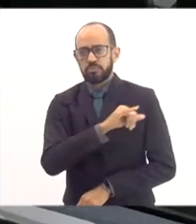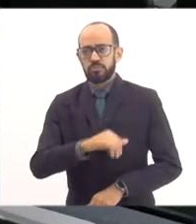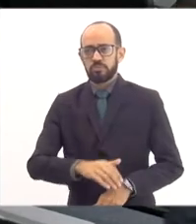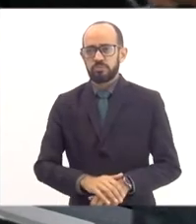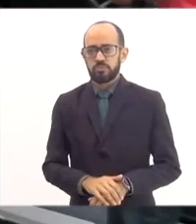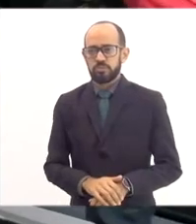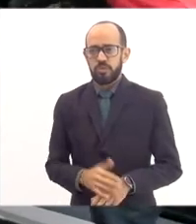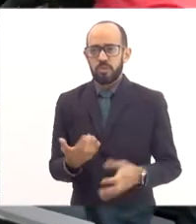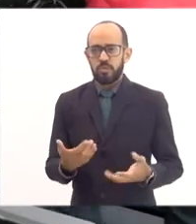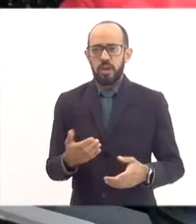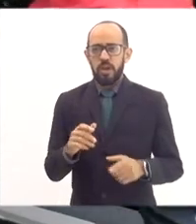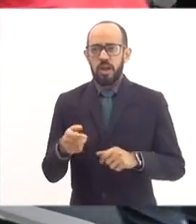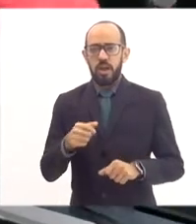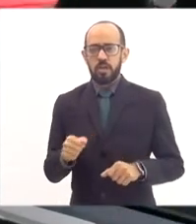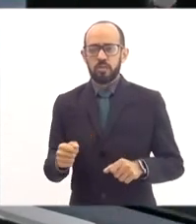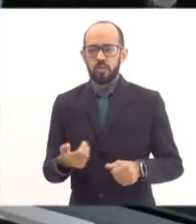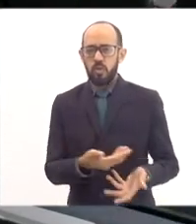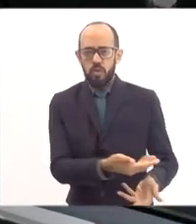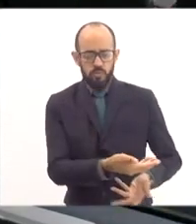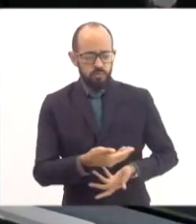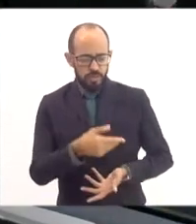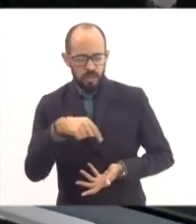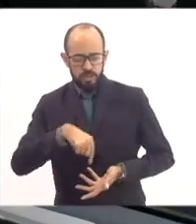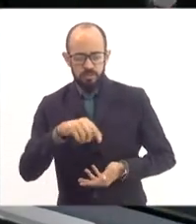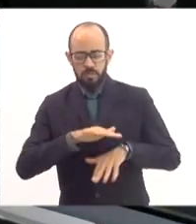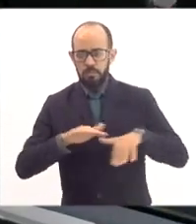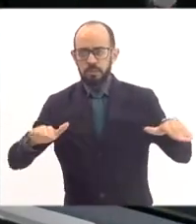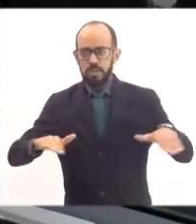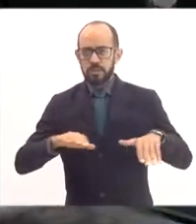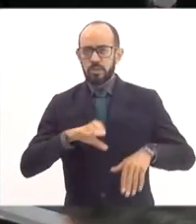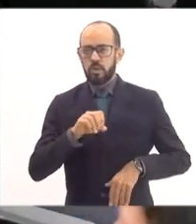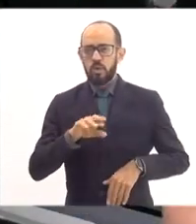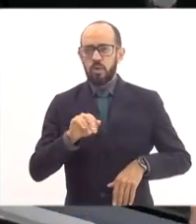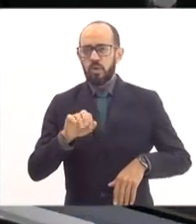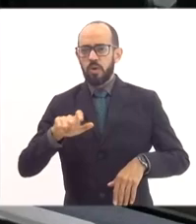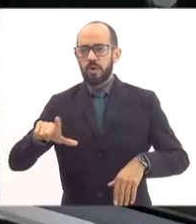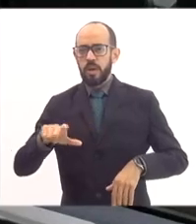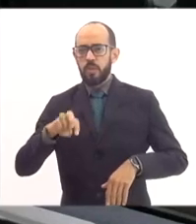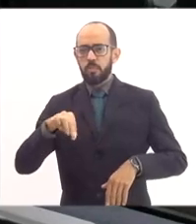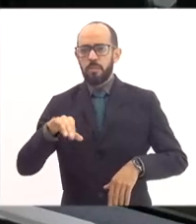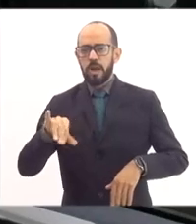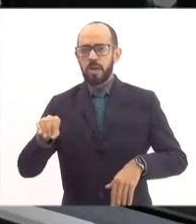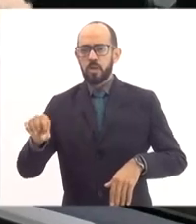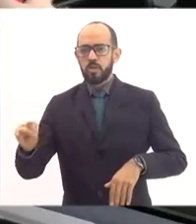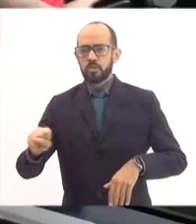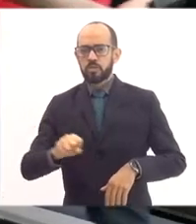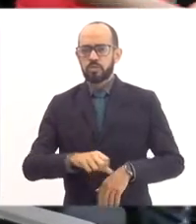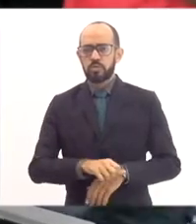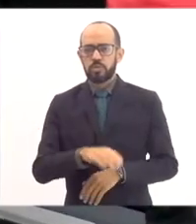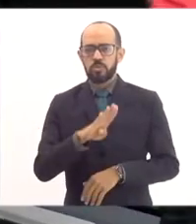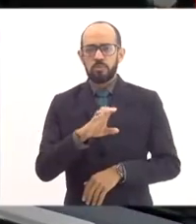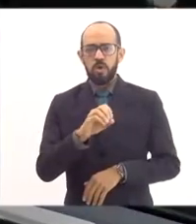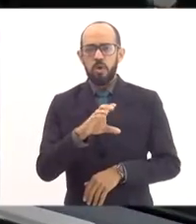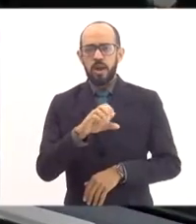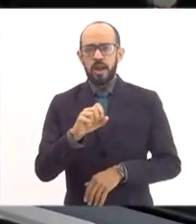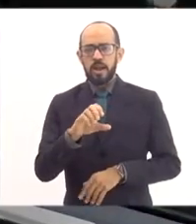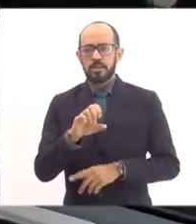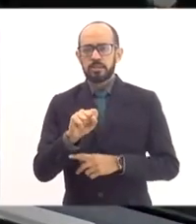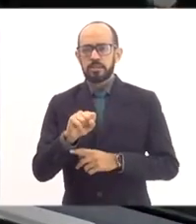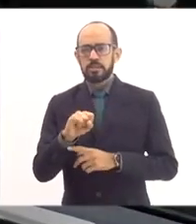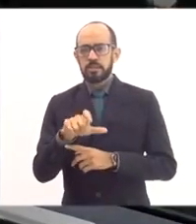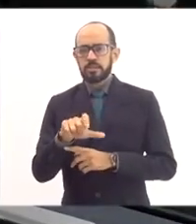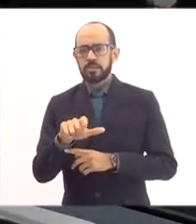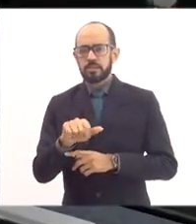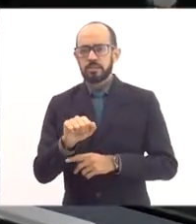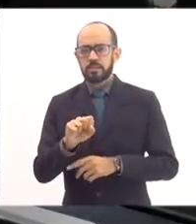Quero chamar para compor a mesa aqui o Coronel Marcos Moraes, Coronel Bucassis, ao capitão Renan